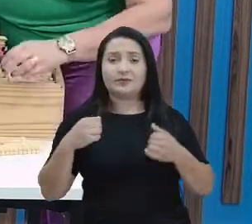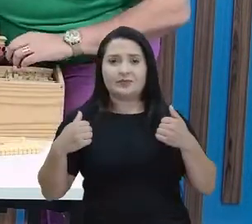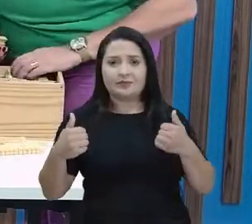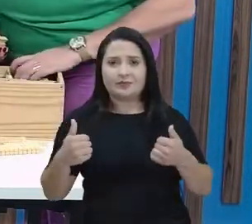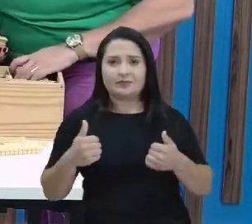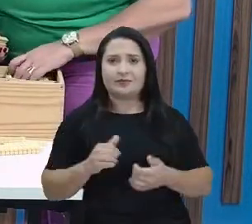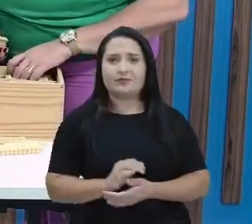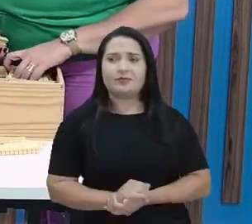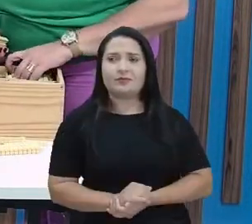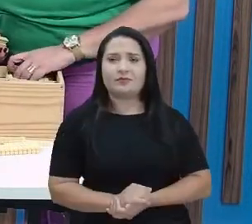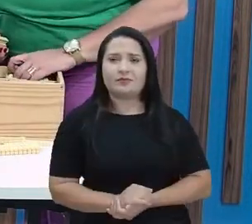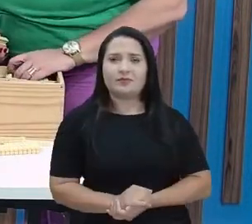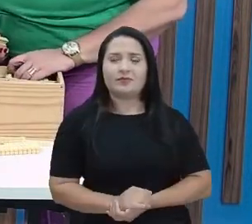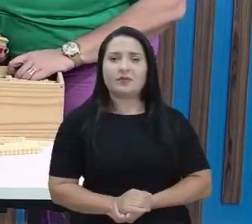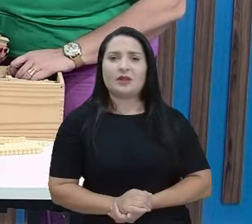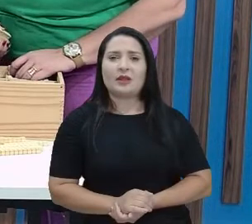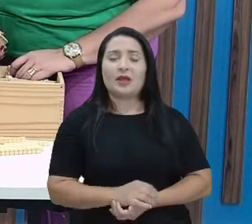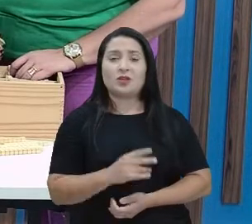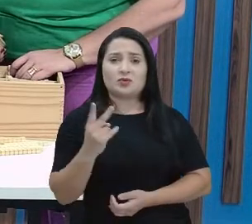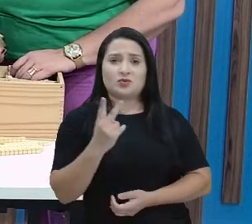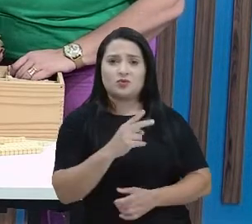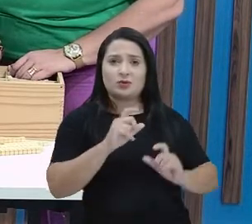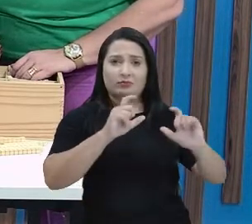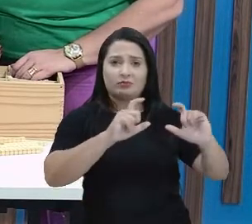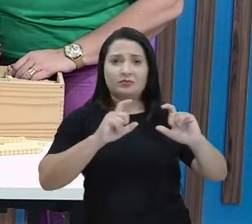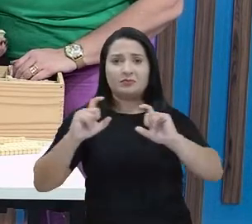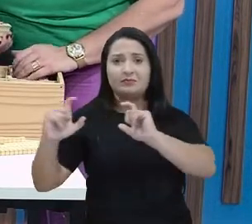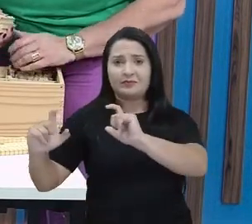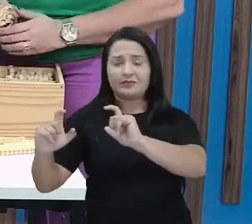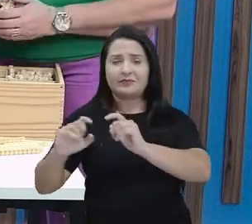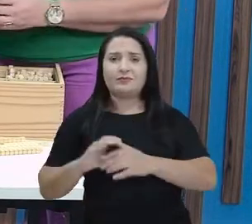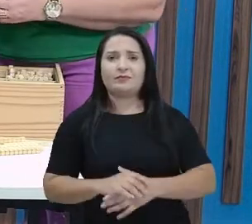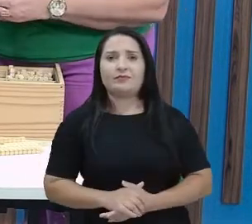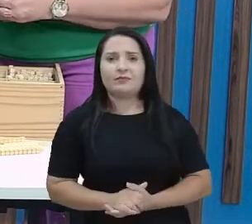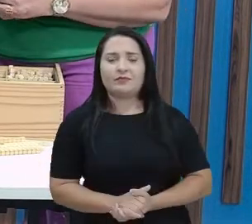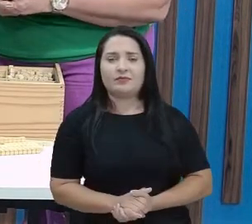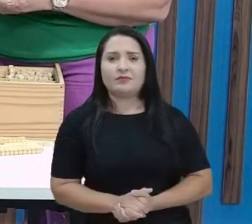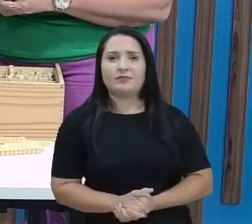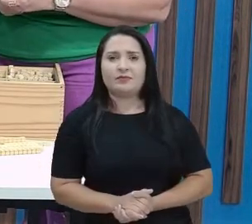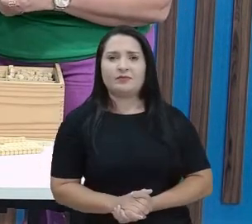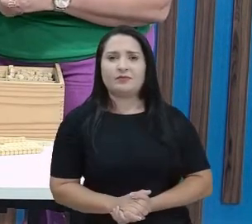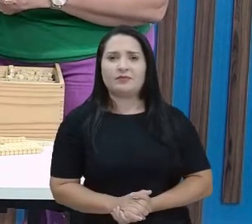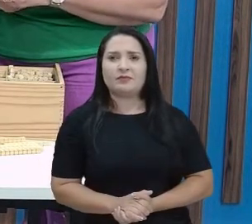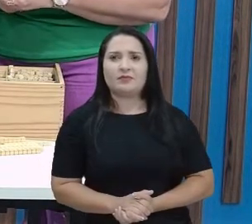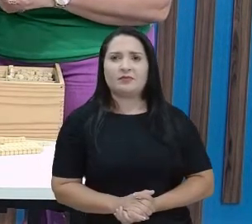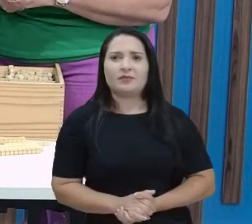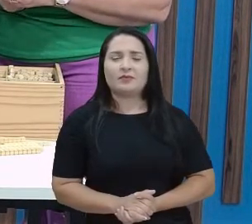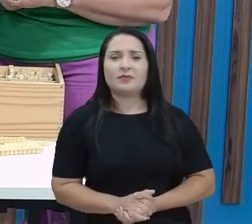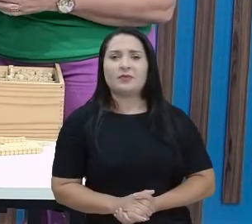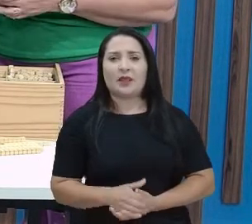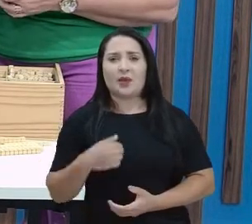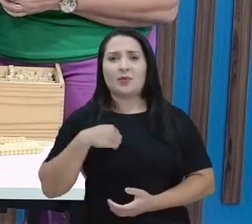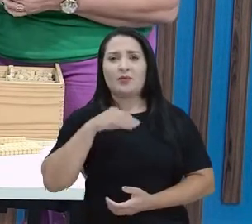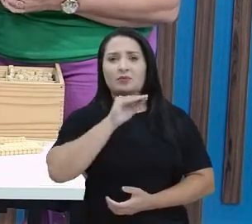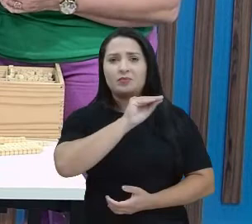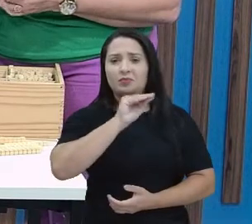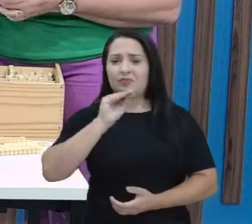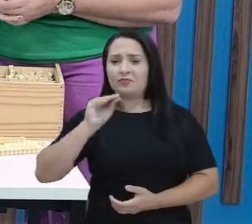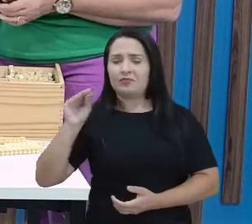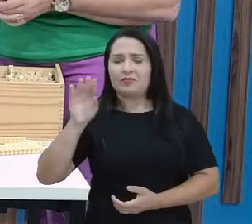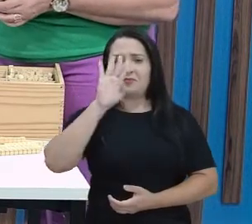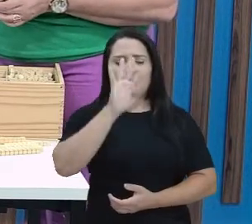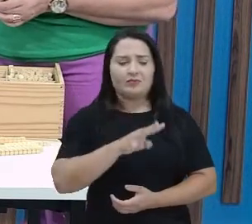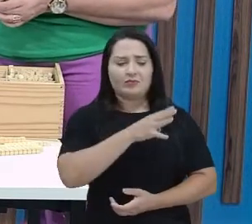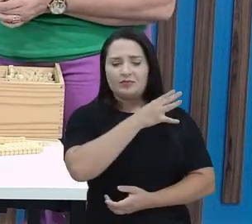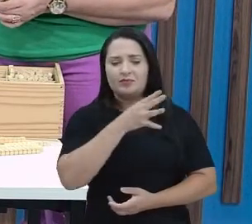aqui. Duas plaquinhas. Aí eu vou registrar ali, ó, no meu quadrinho. O 200